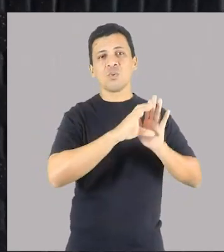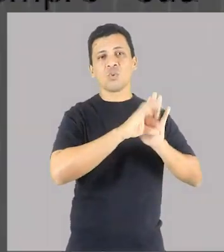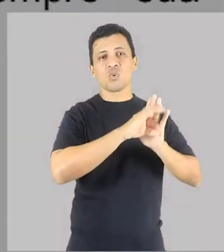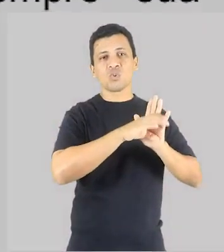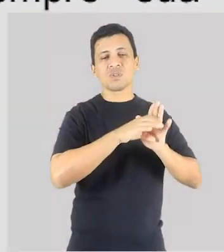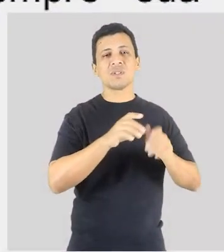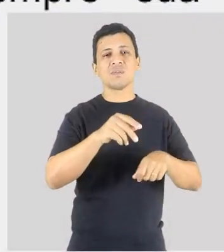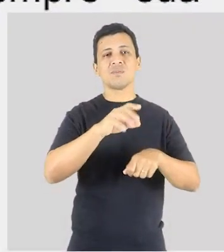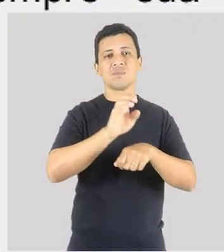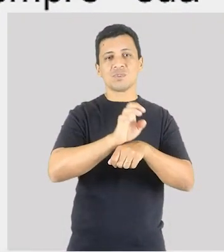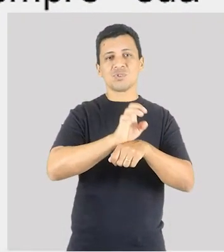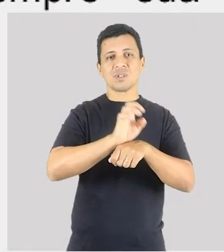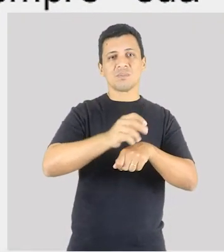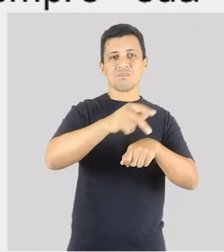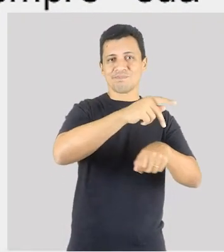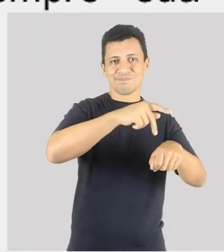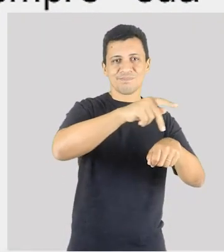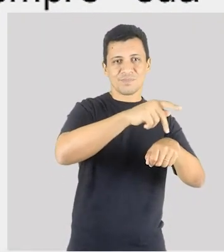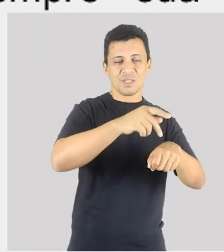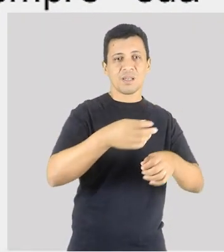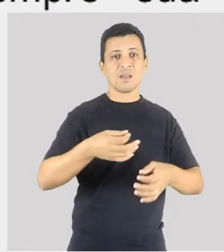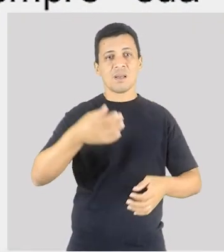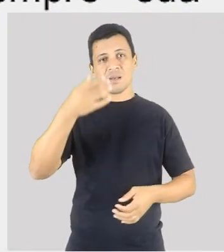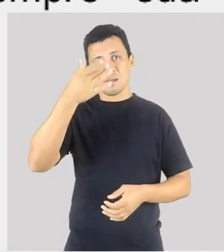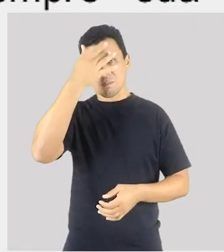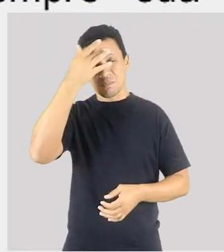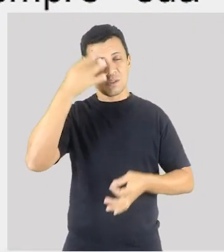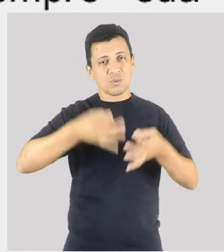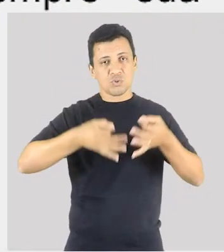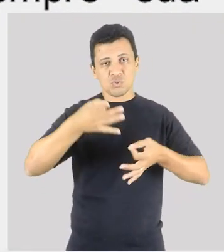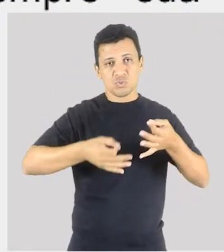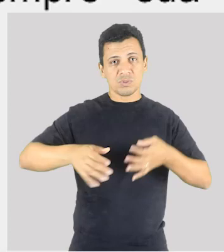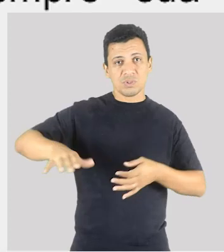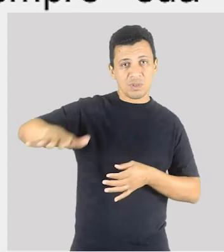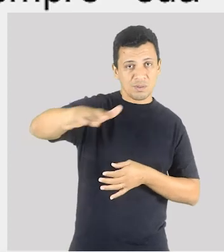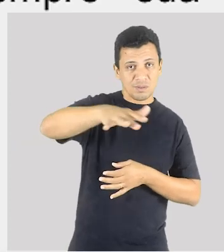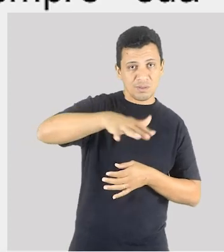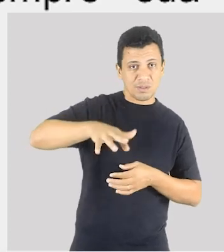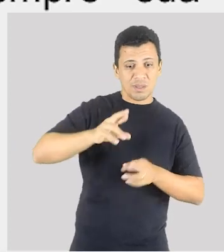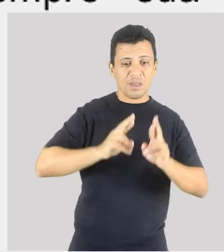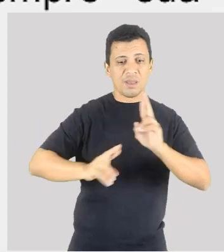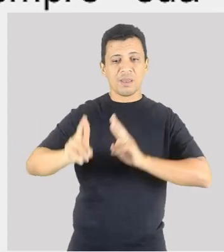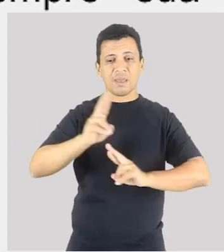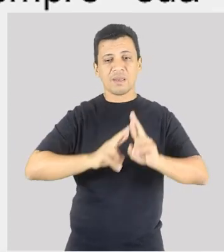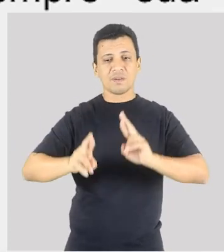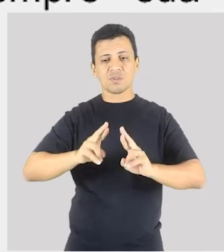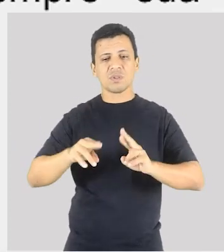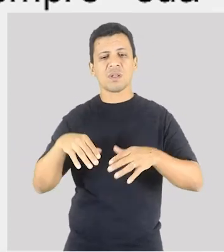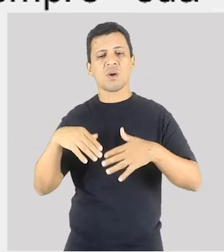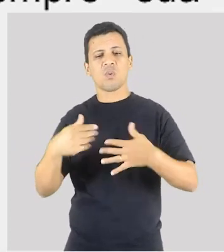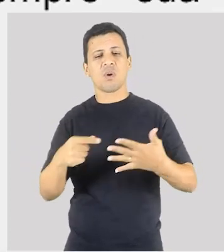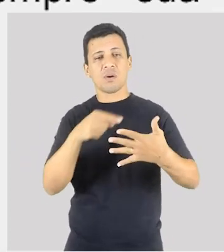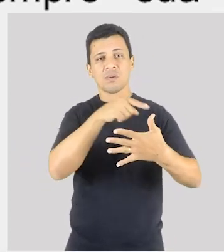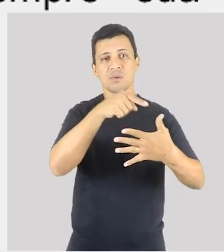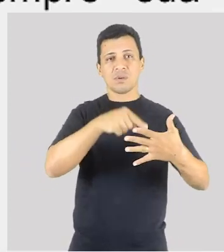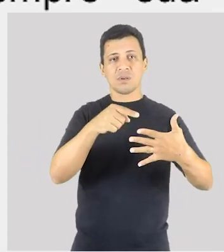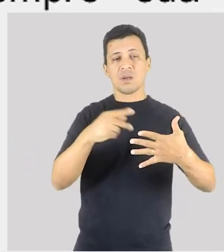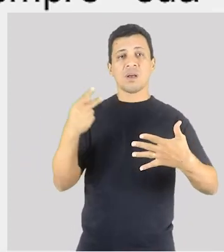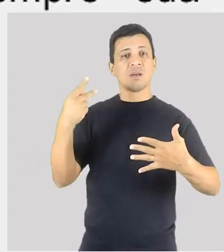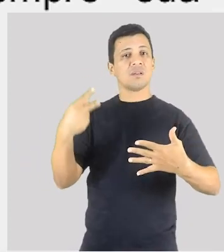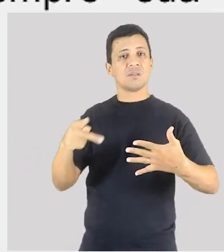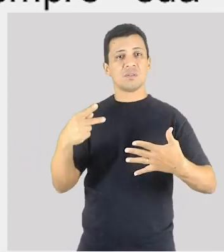Estado. O conceito de Estado como pessoa jurídica territorial está relacionado à seguinte afirmativa quanto à